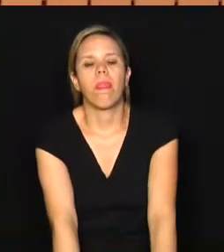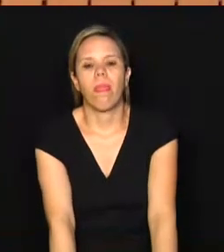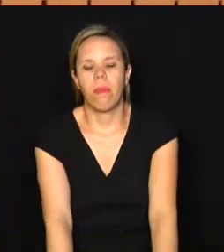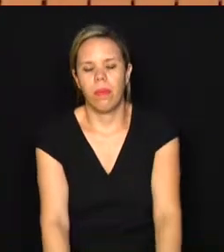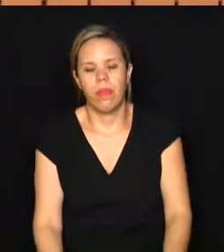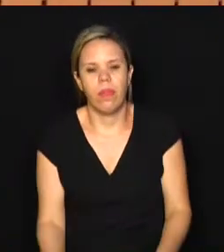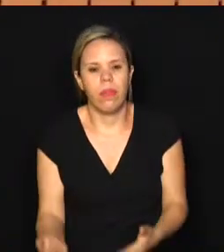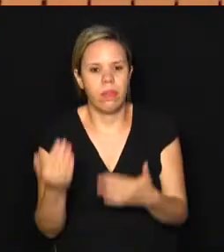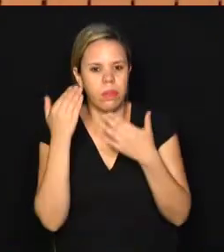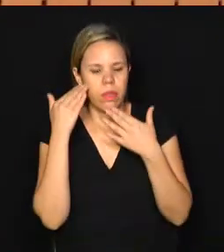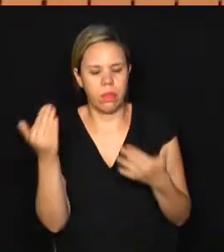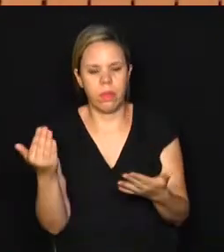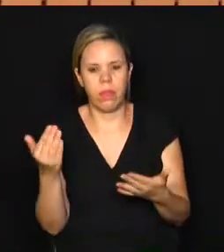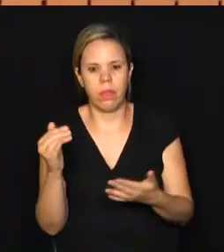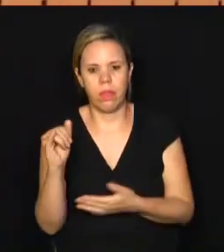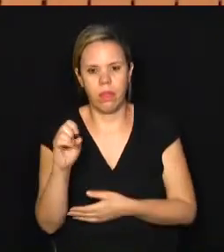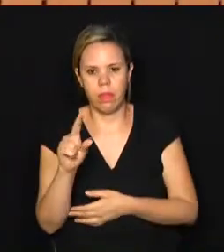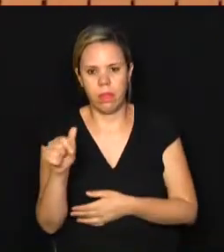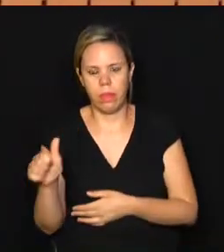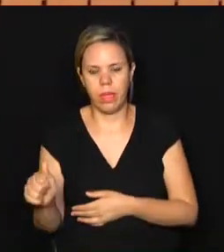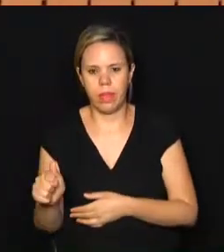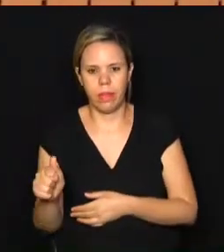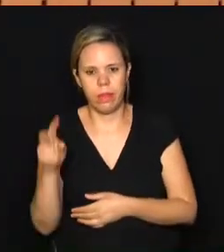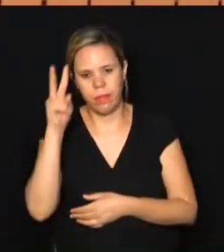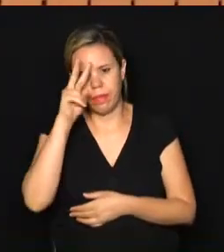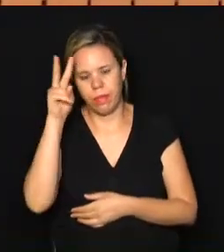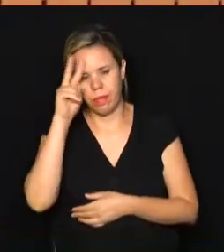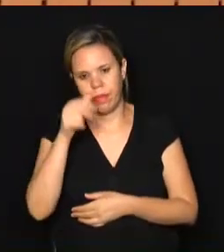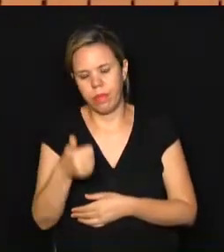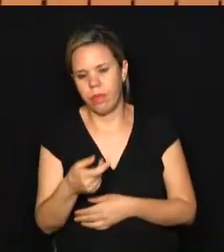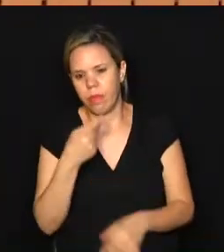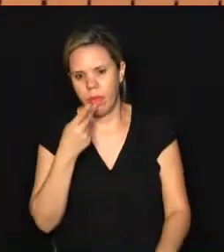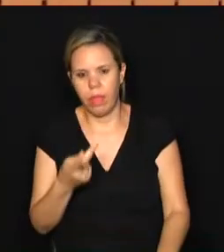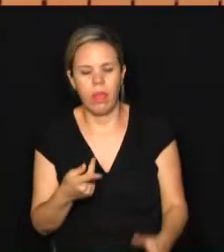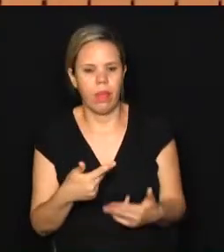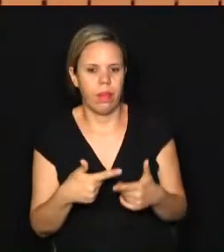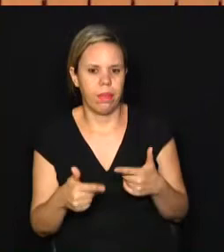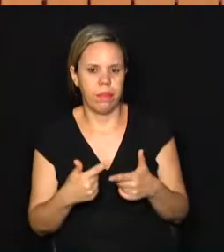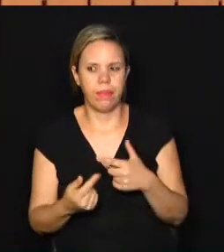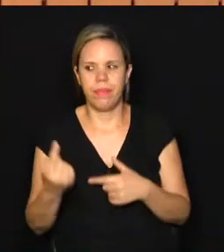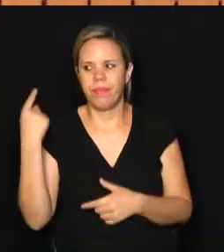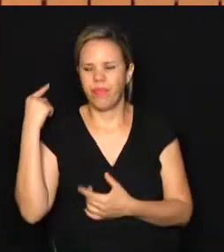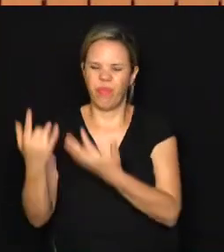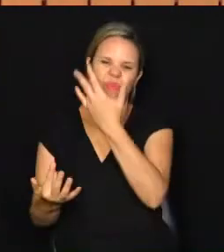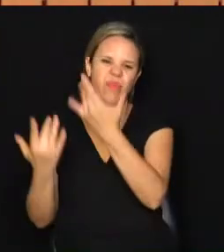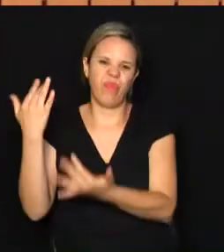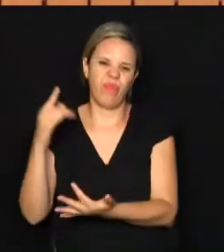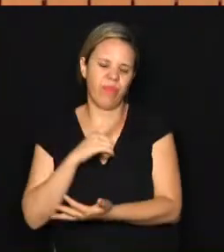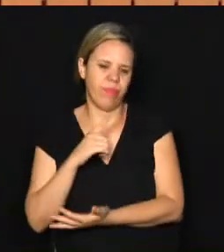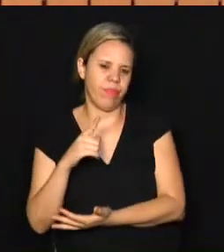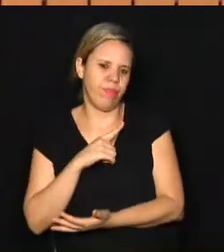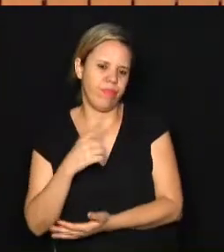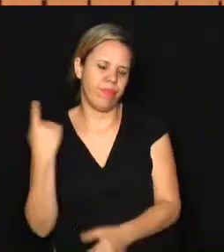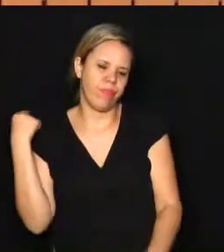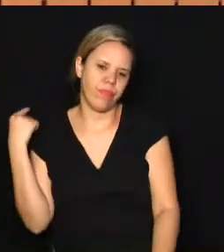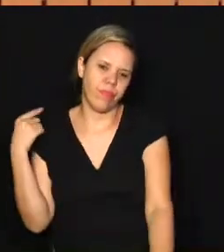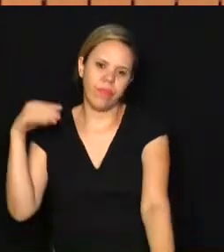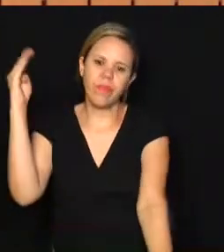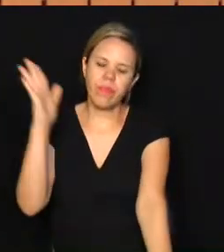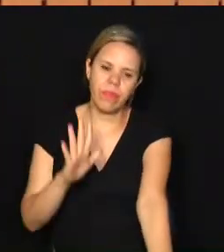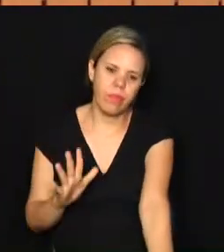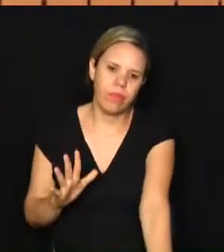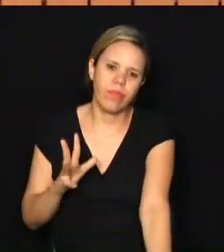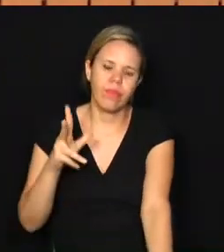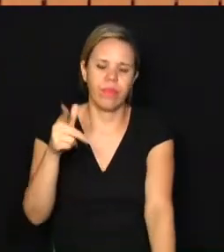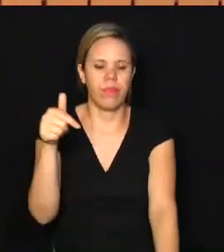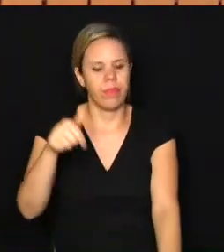Obrigada, Isabela. Isabela lembrou muito bem a situação dos incêndios que nós estamos tendo, né, no Brasil como um todo, e também